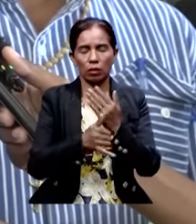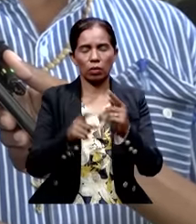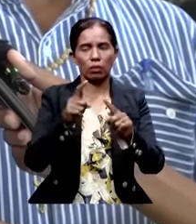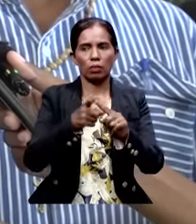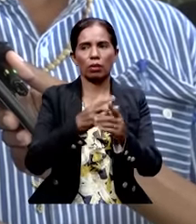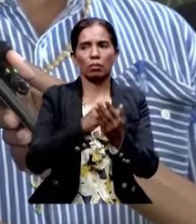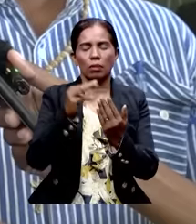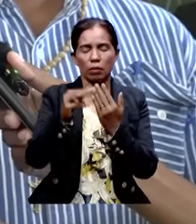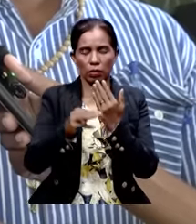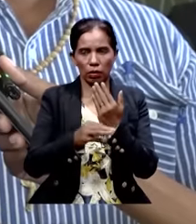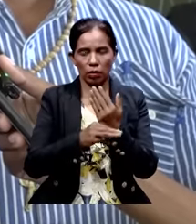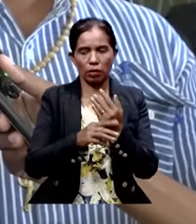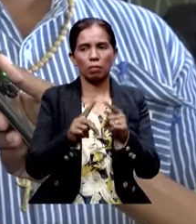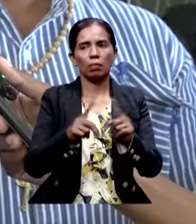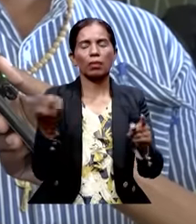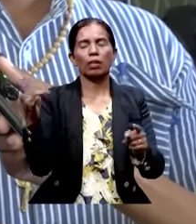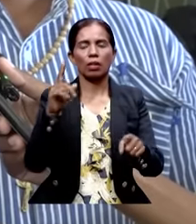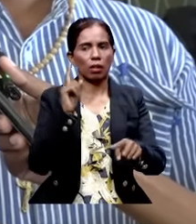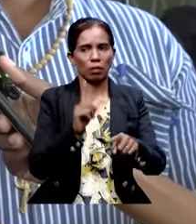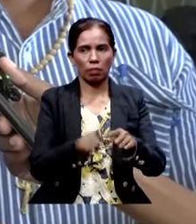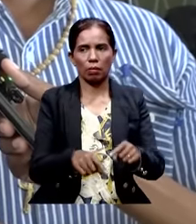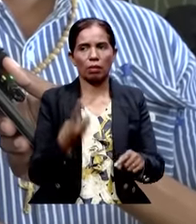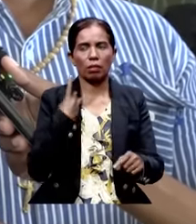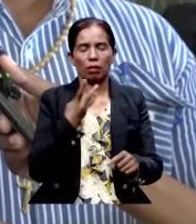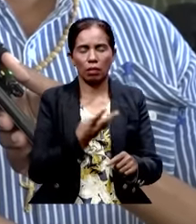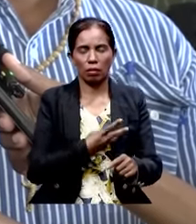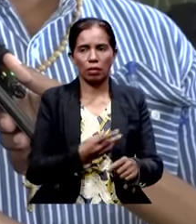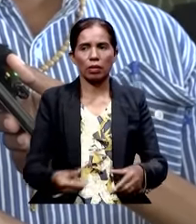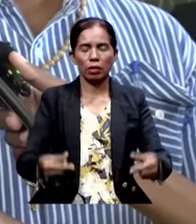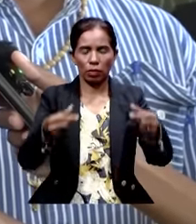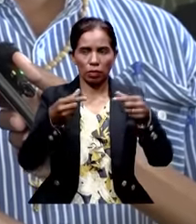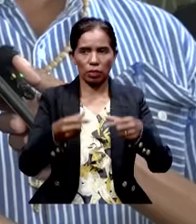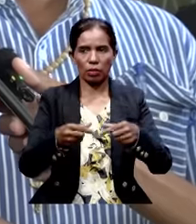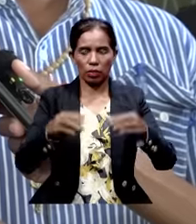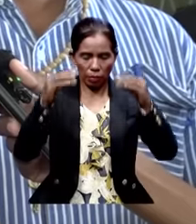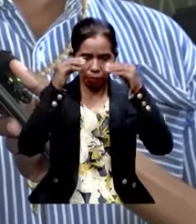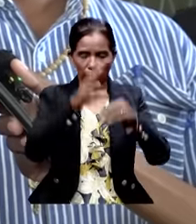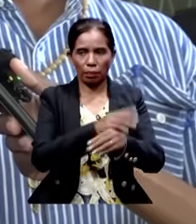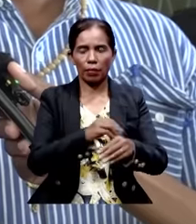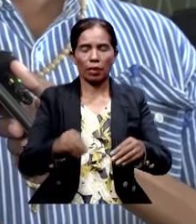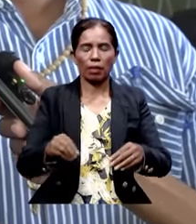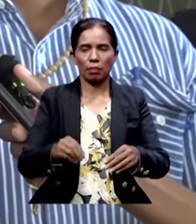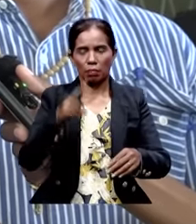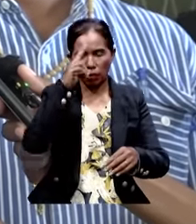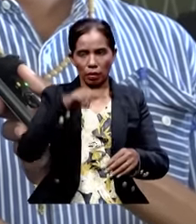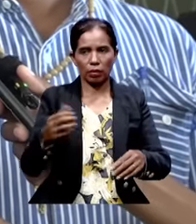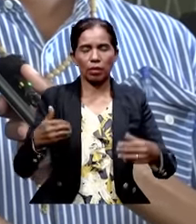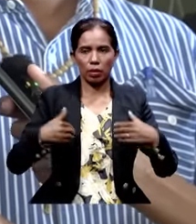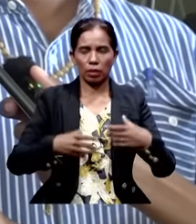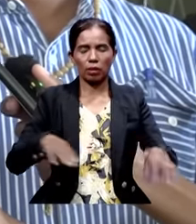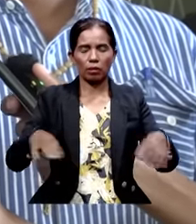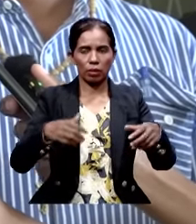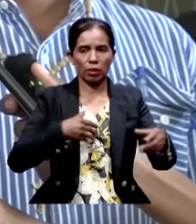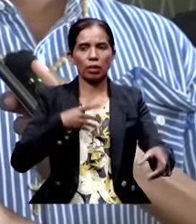março mas vez na fatin se ira dia lá bele então se ira for perder livro para malai se ira mesmo a serviço já né mas que a direito leu também